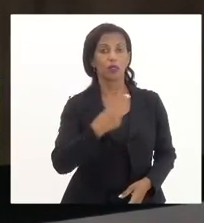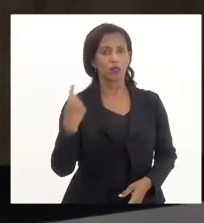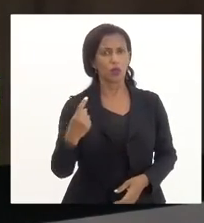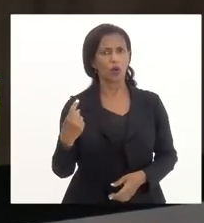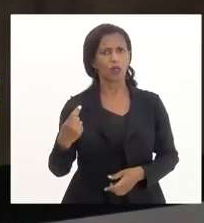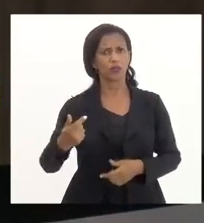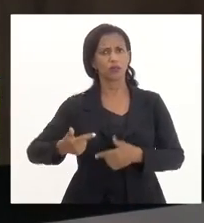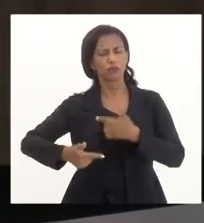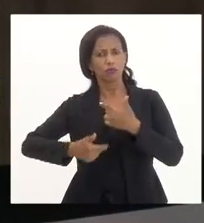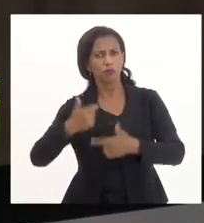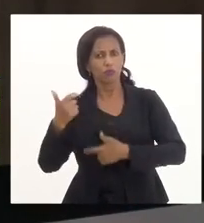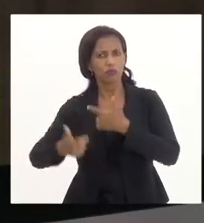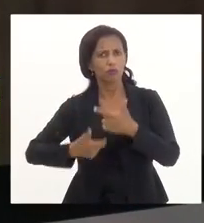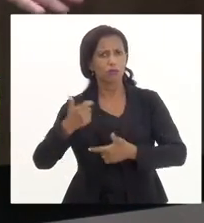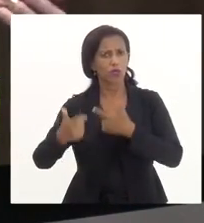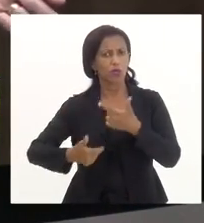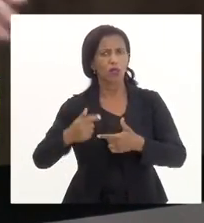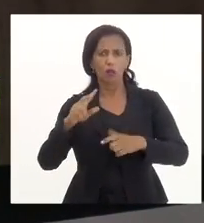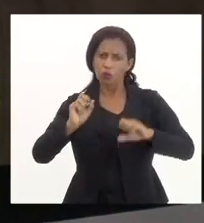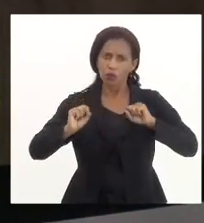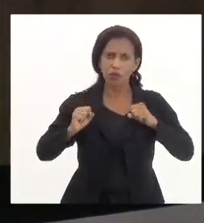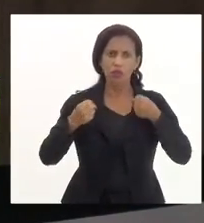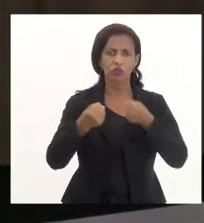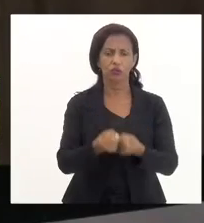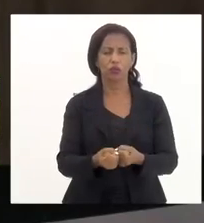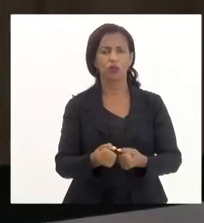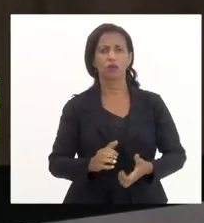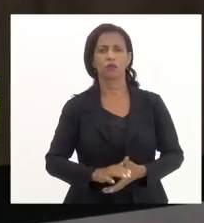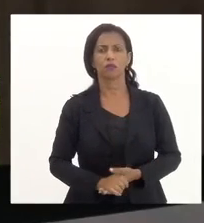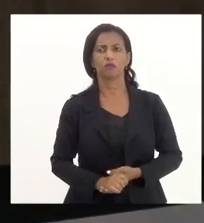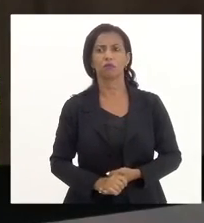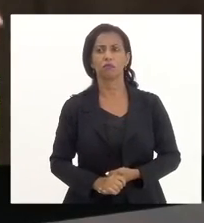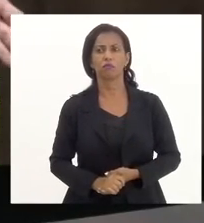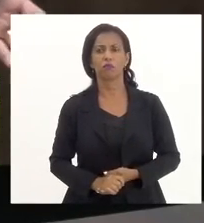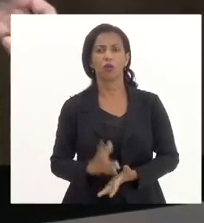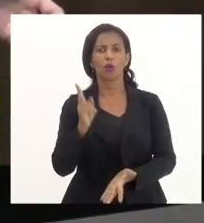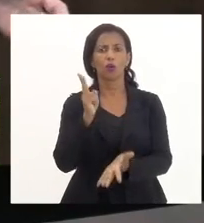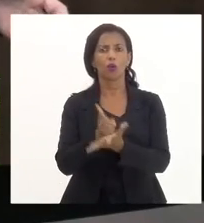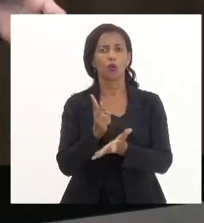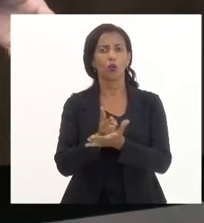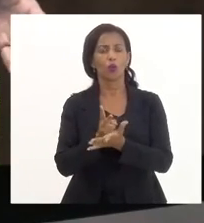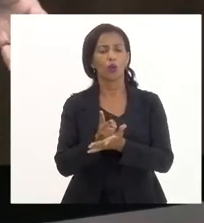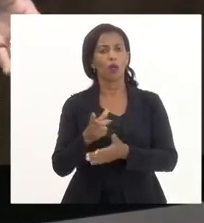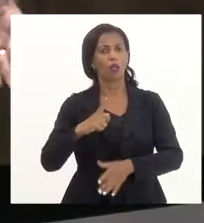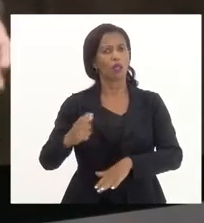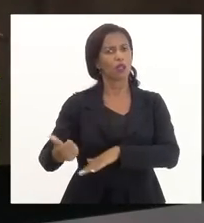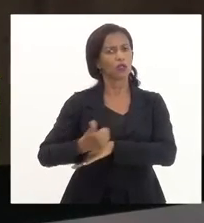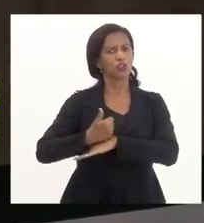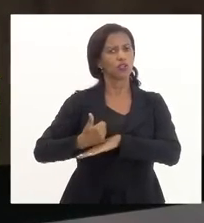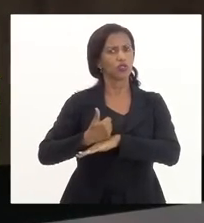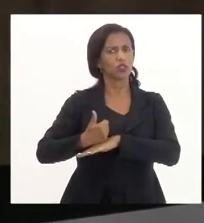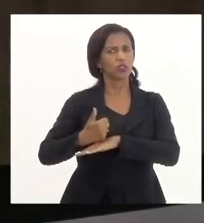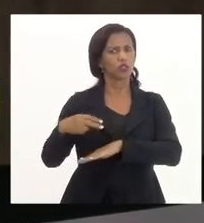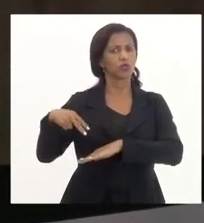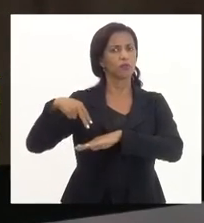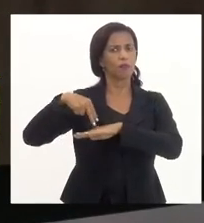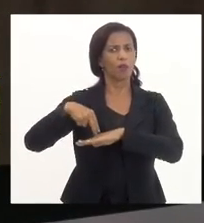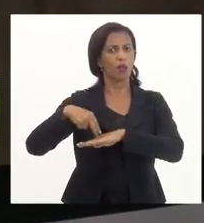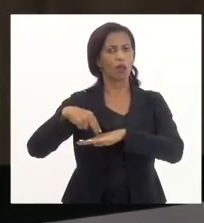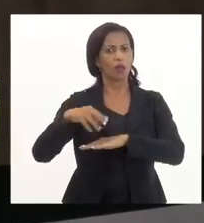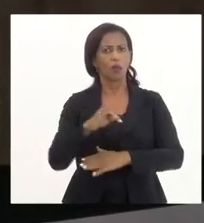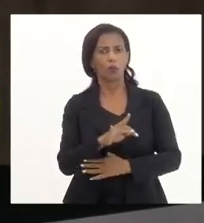nós lutaremos com todas as forças é para mantermos a nossa dignidade de pé porque os